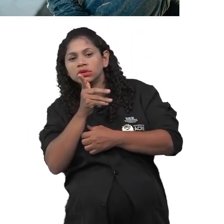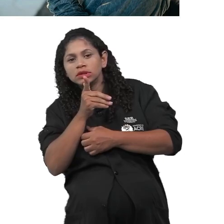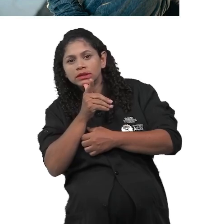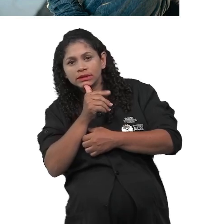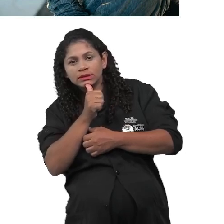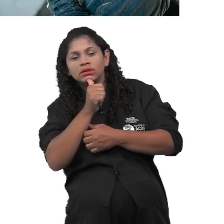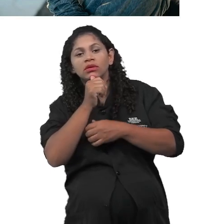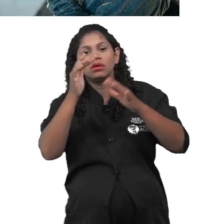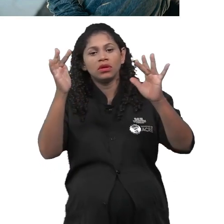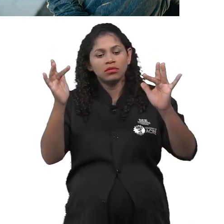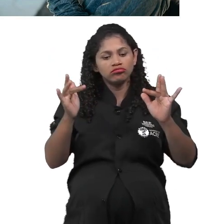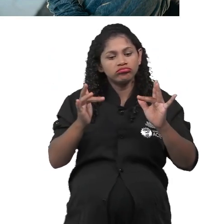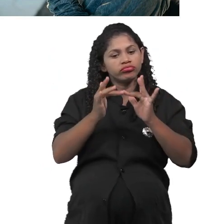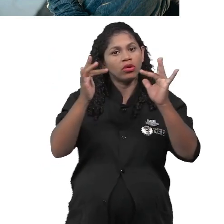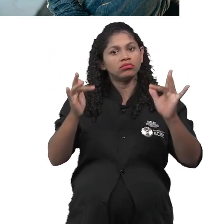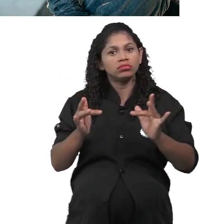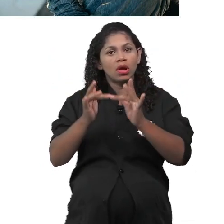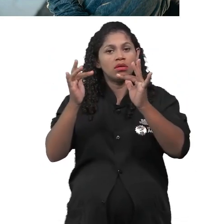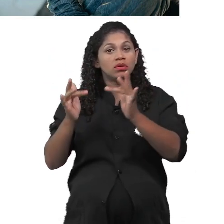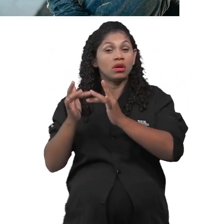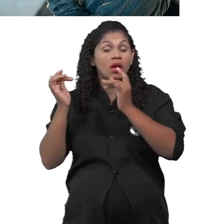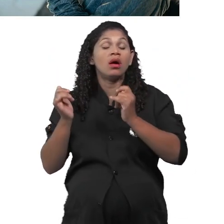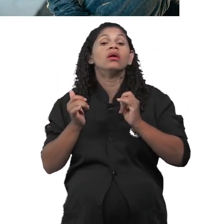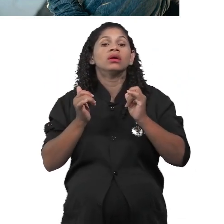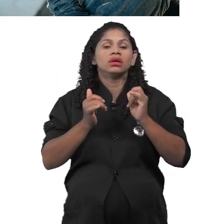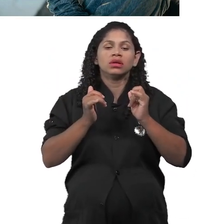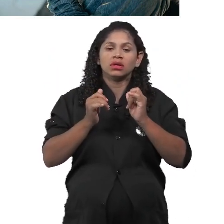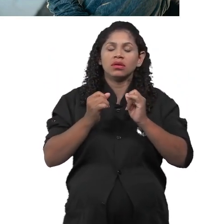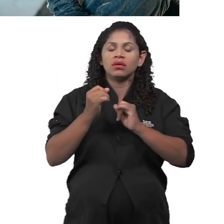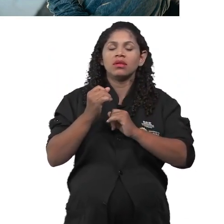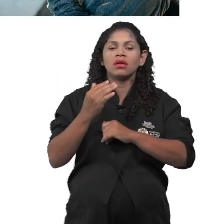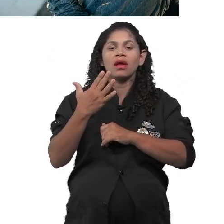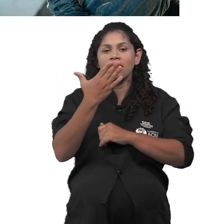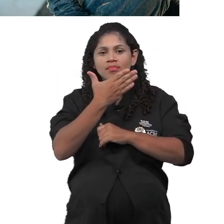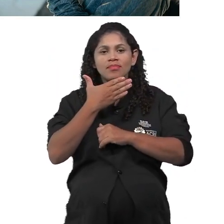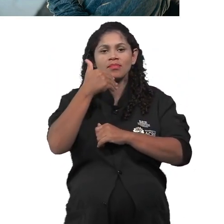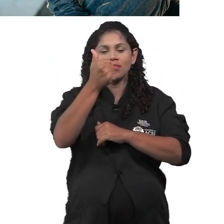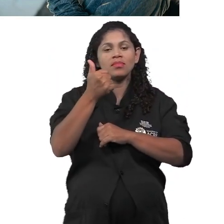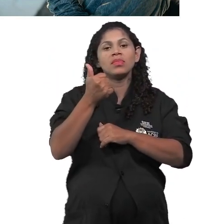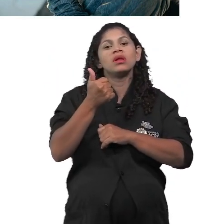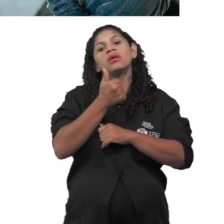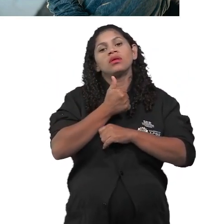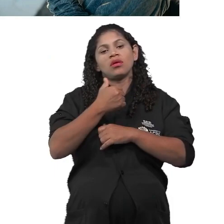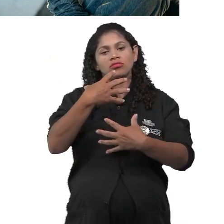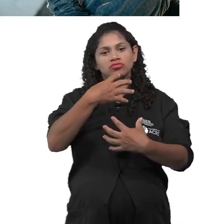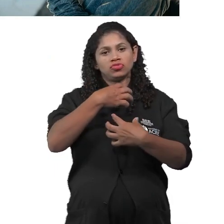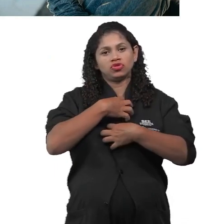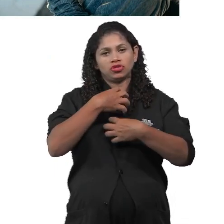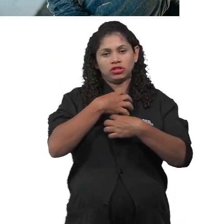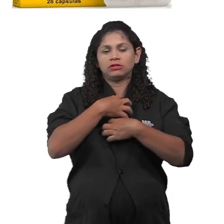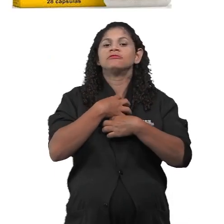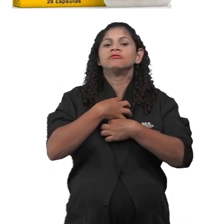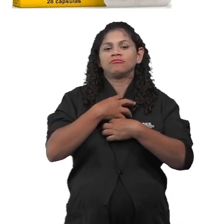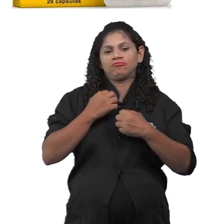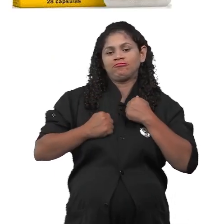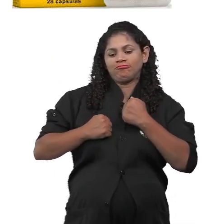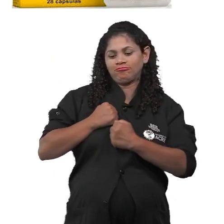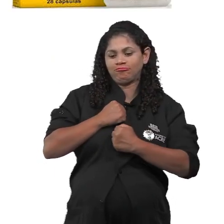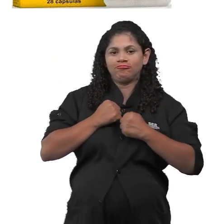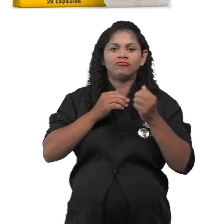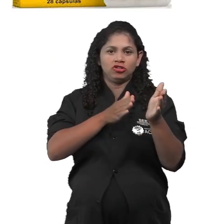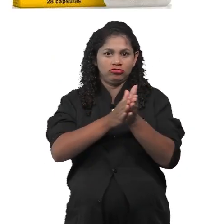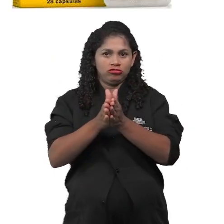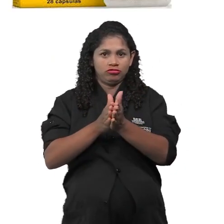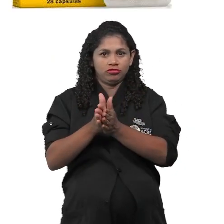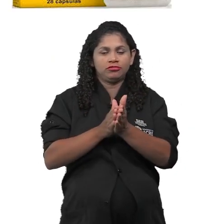mais receptores, melhorando ali os sintomas da depressão. Então, esse é o mecanismo de ação ali da fluoxetina. Trouxe aqui